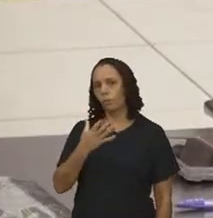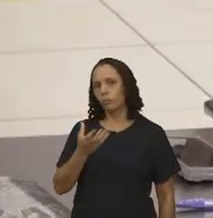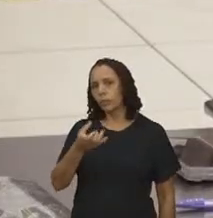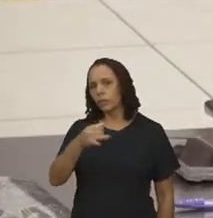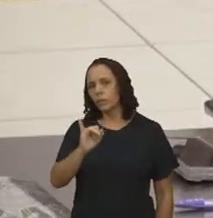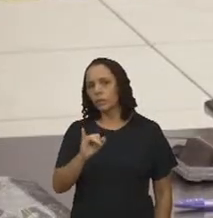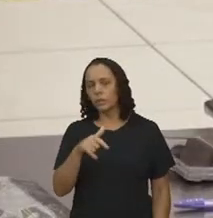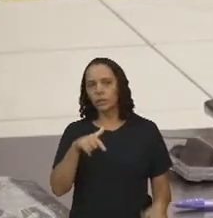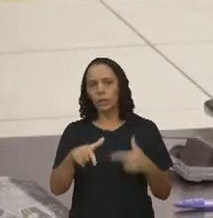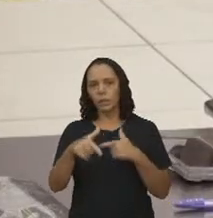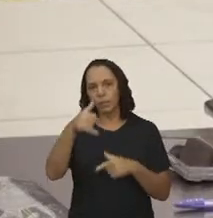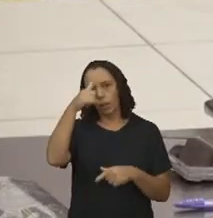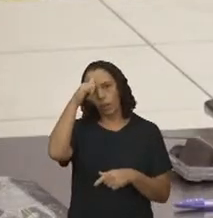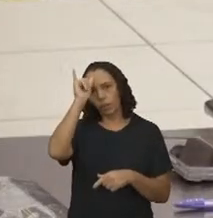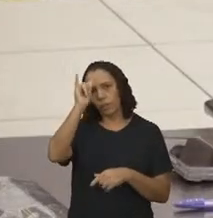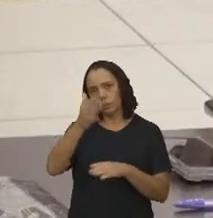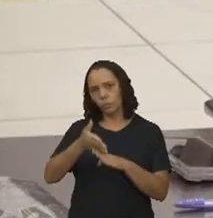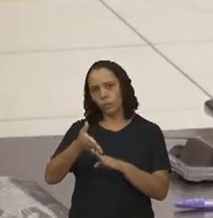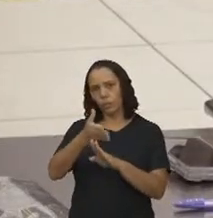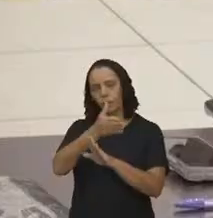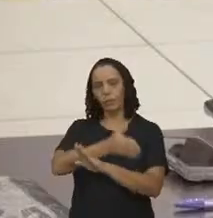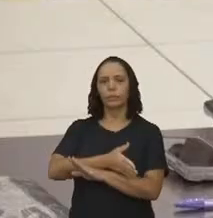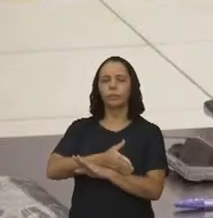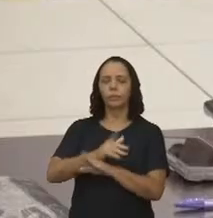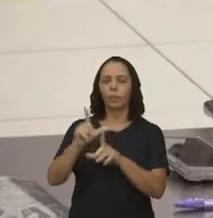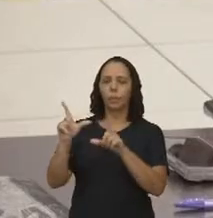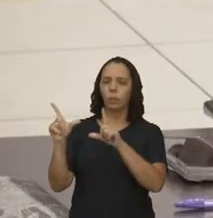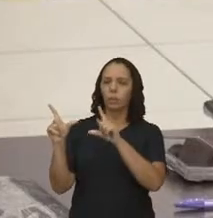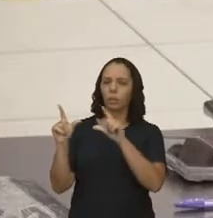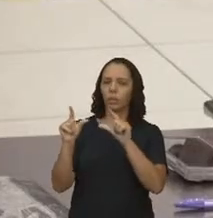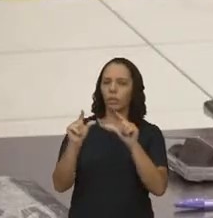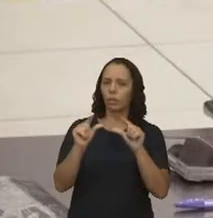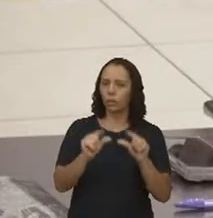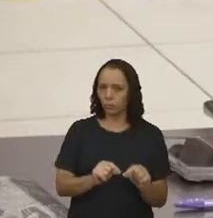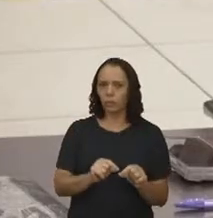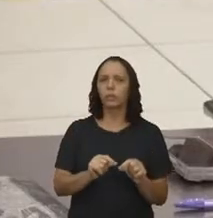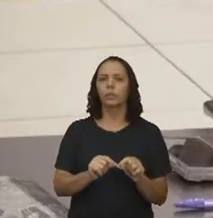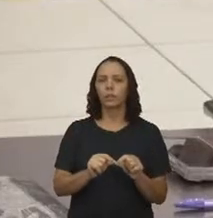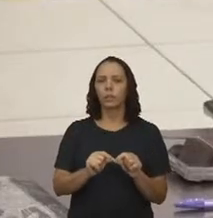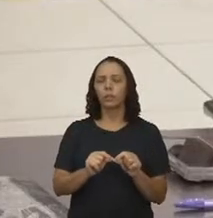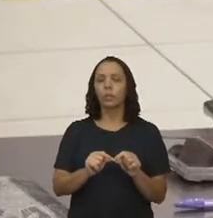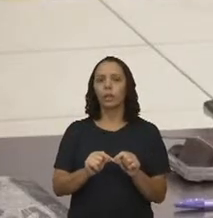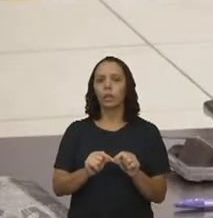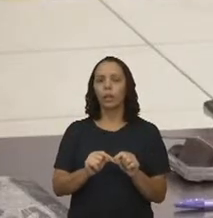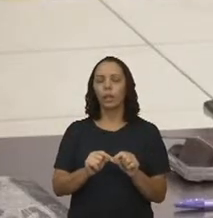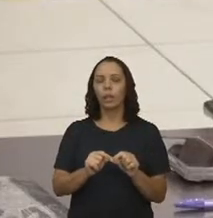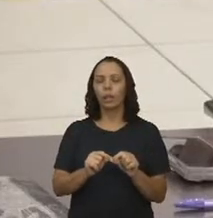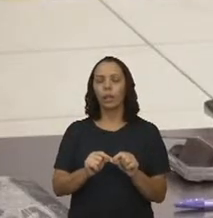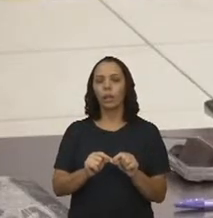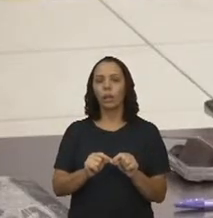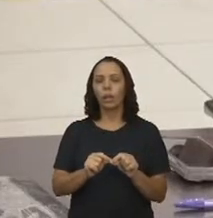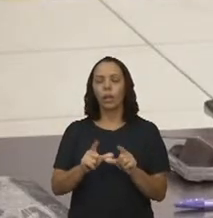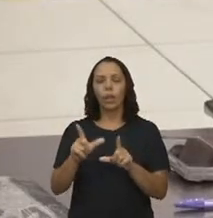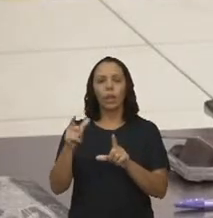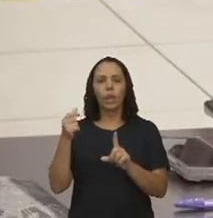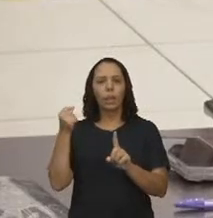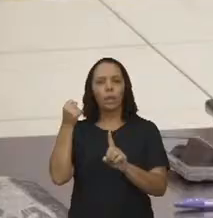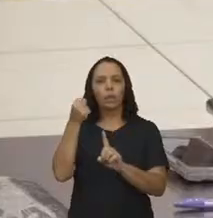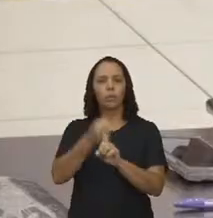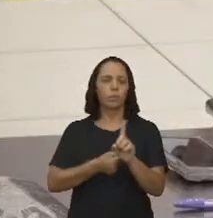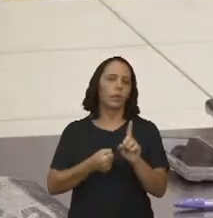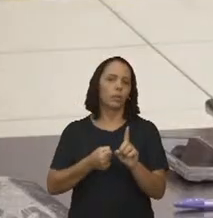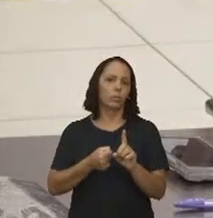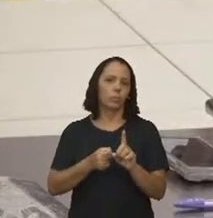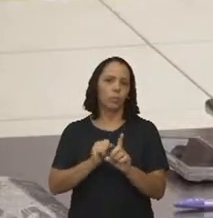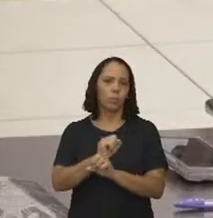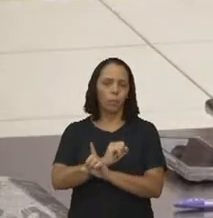forma preventiva, nós vamos minimizar muitos impactos para a sociedade. Então, o bom gestor hoje, ele